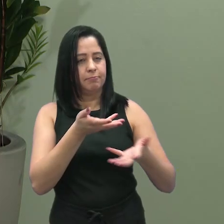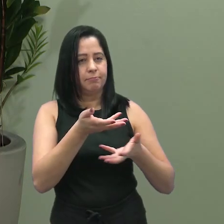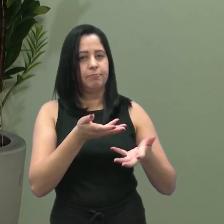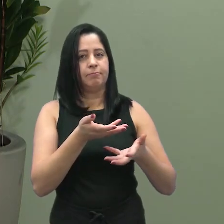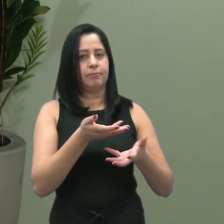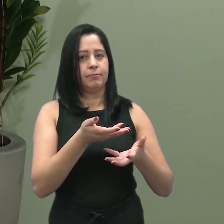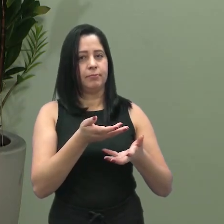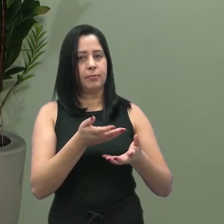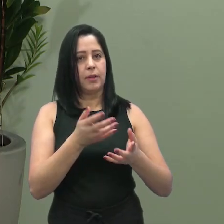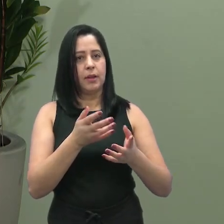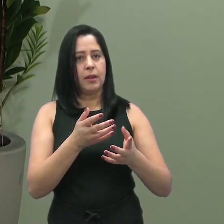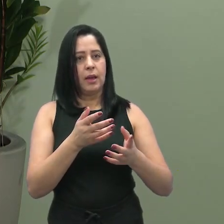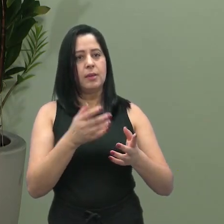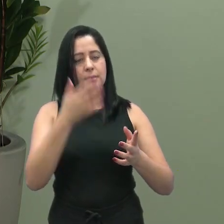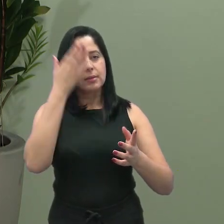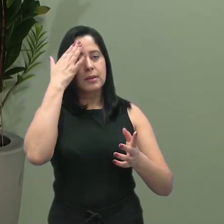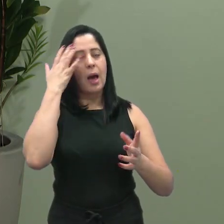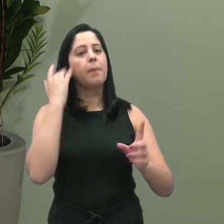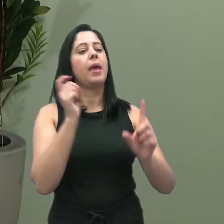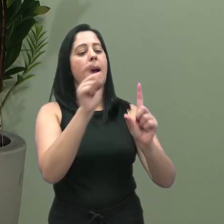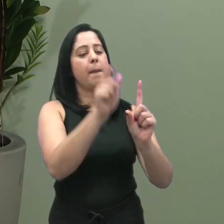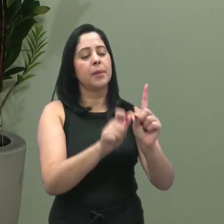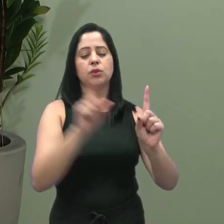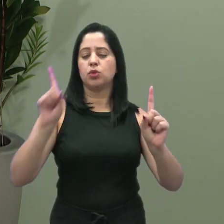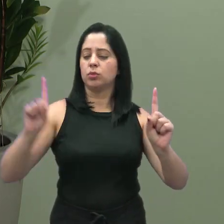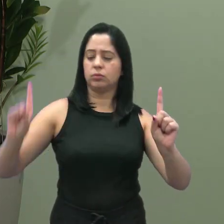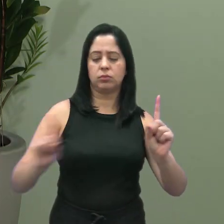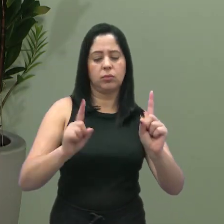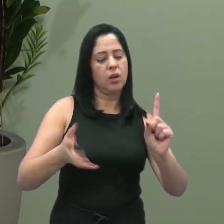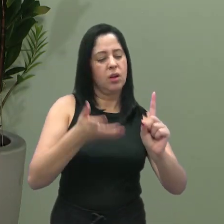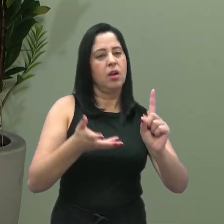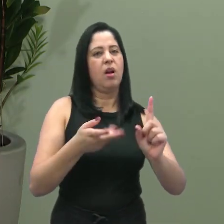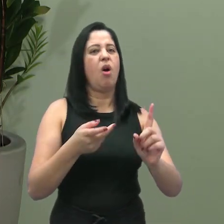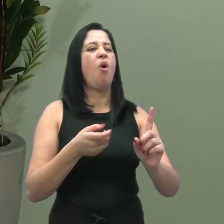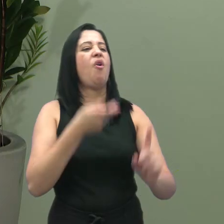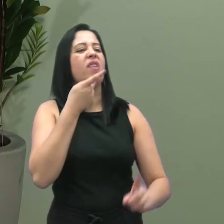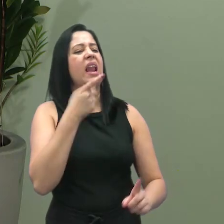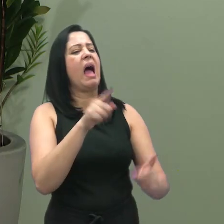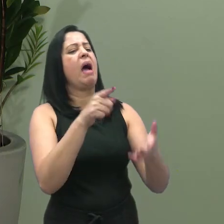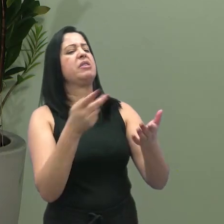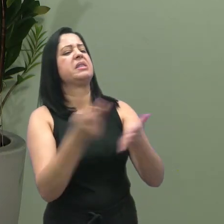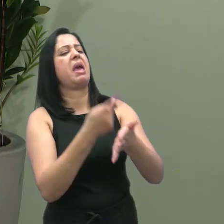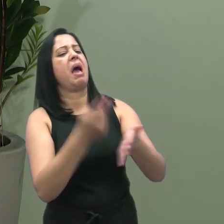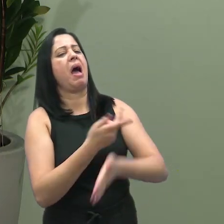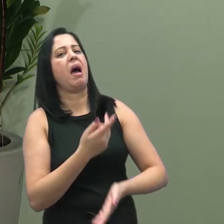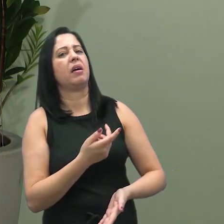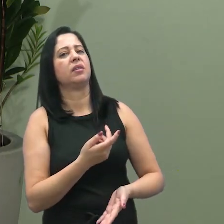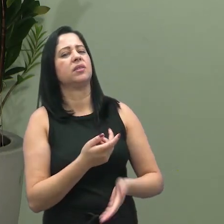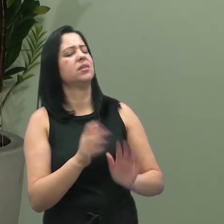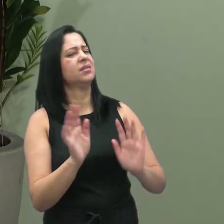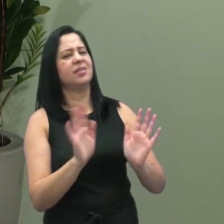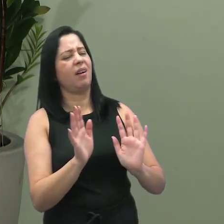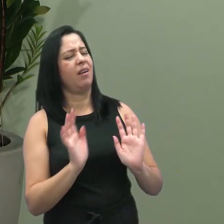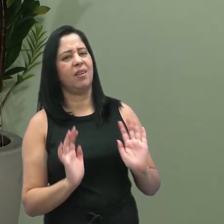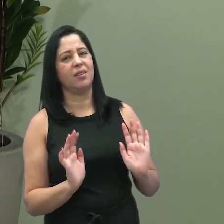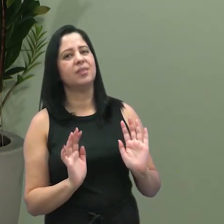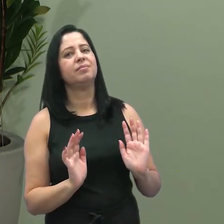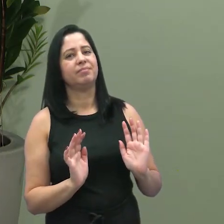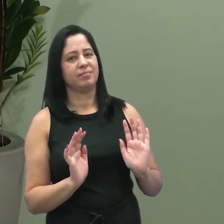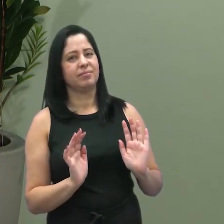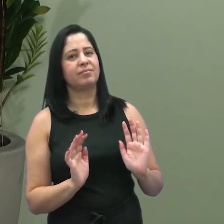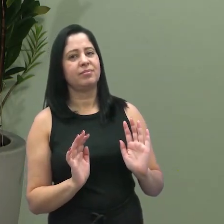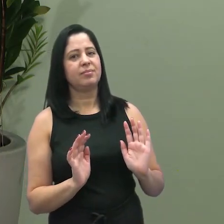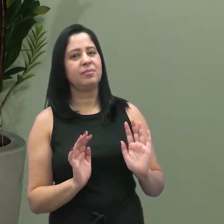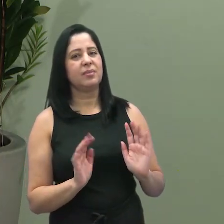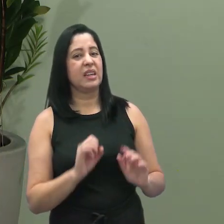conviver com pessoas que nos coloquem para cima. E não que venha falar, isso está errado, tudo está errado. Porque você não consegue agradar todo